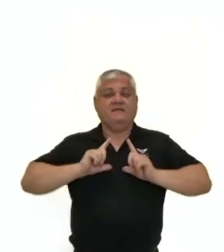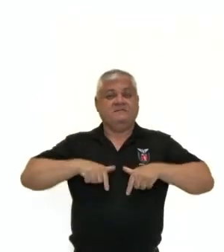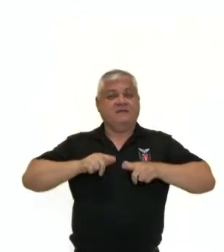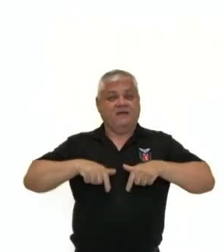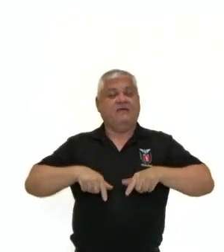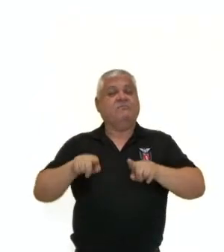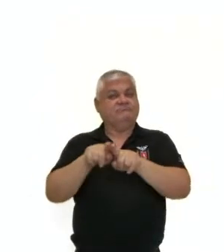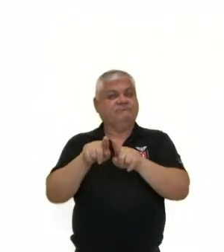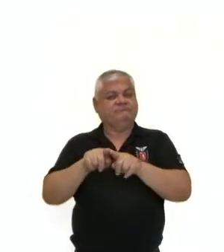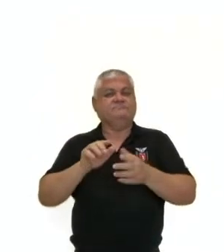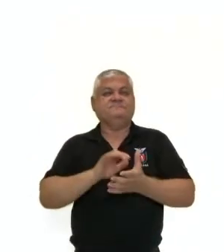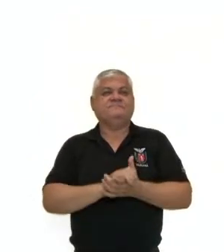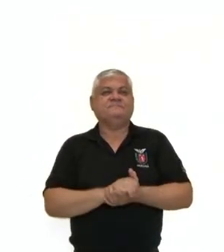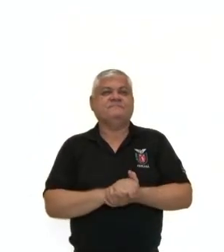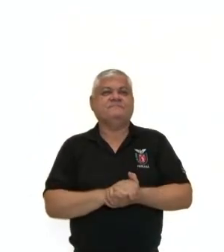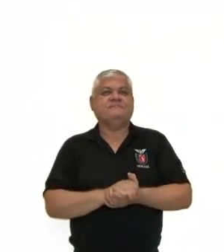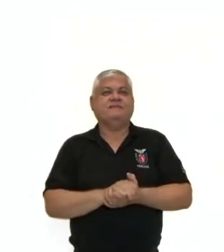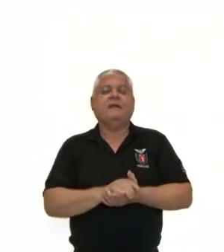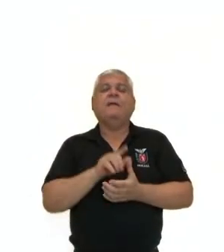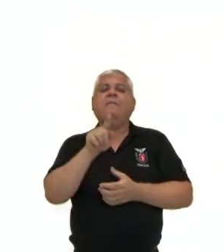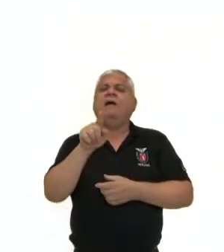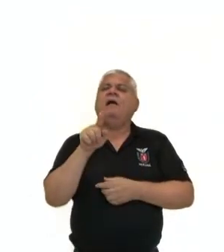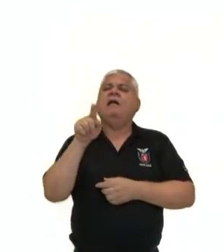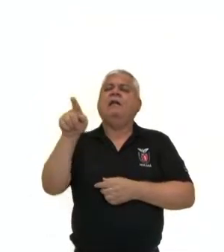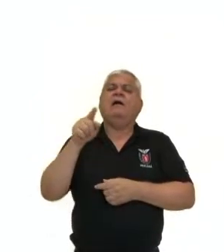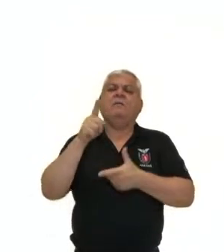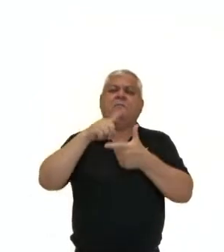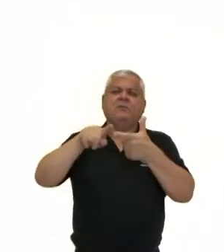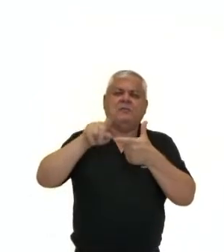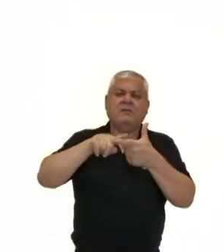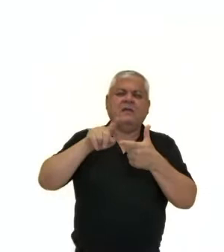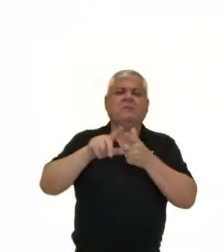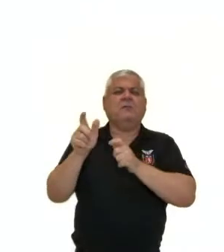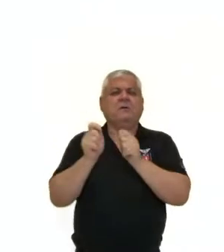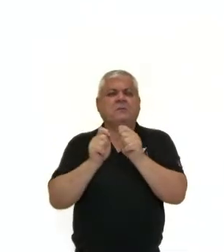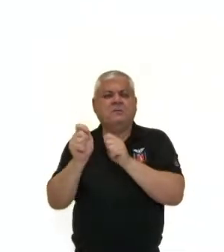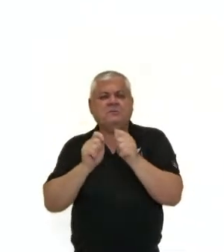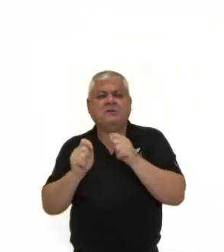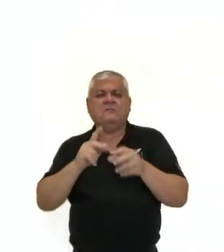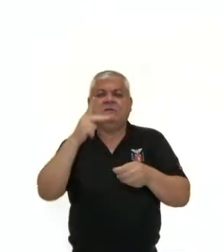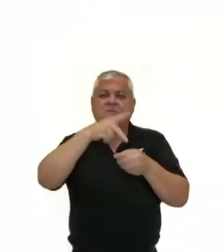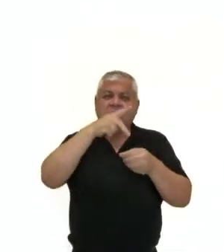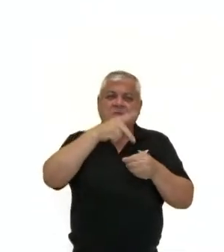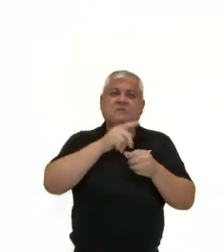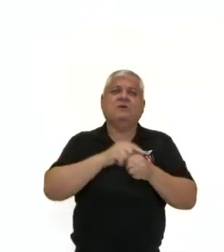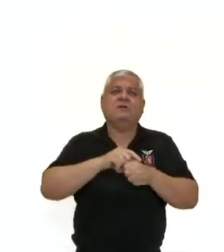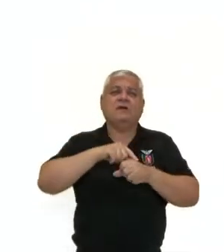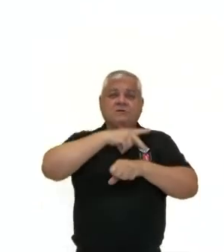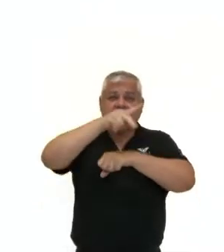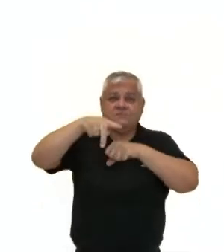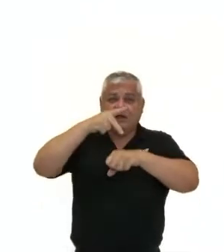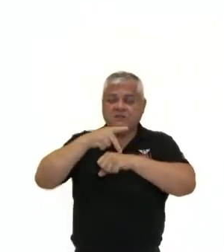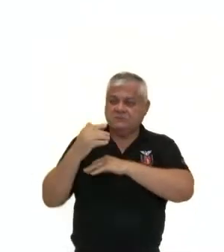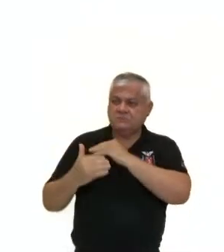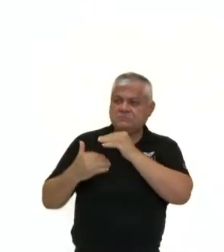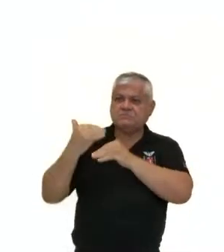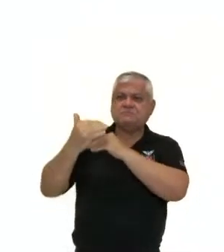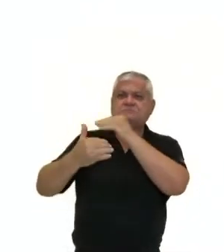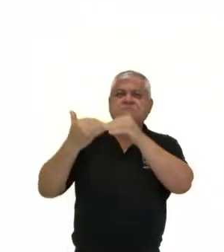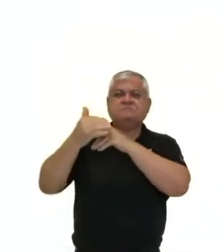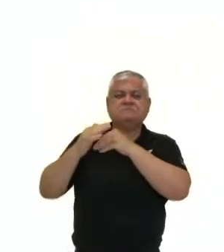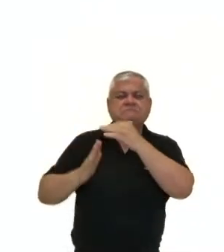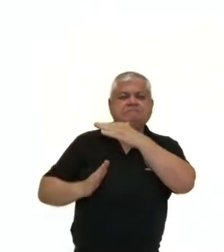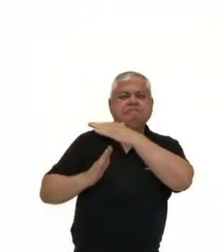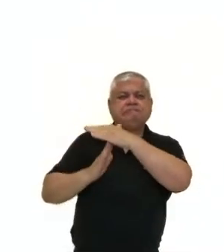é bom destacar que alimentação Econômica em relação ao petróleo pode impedir que os países se desenvolvam em outras atividades